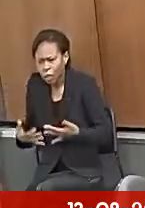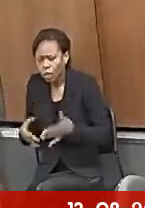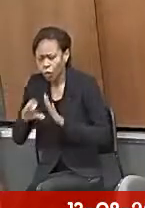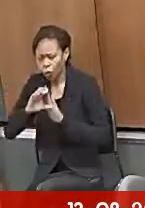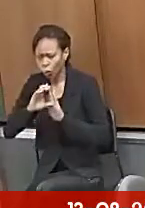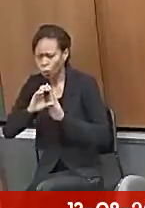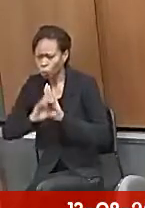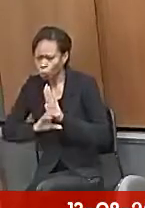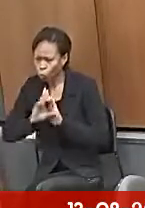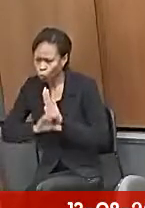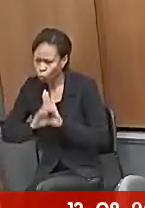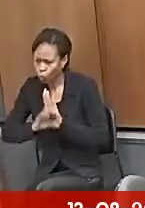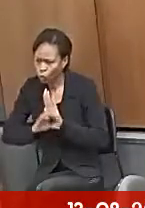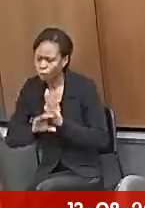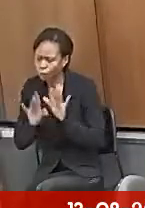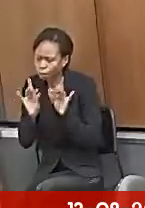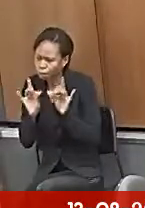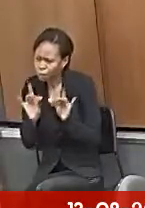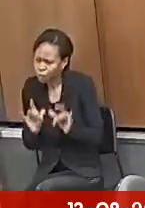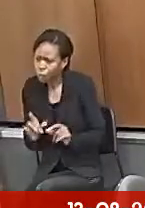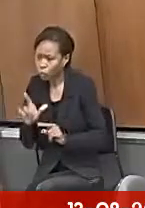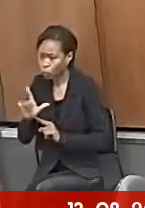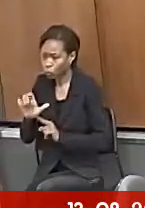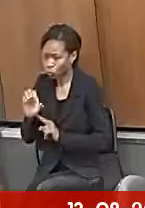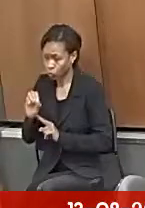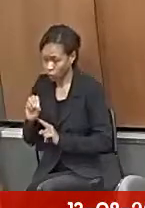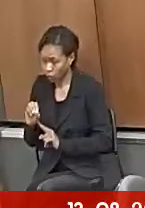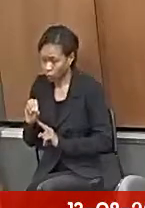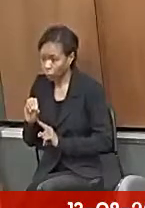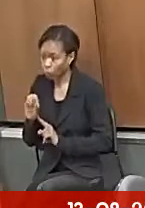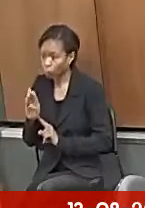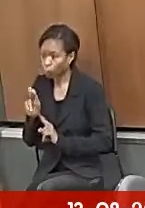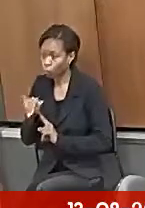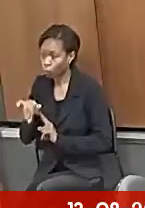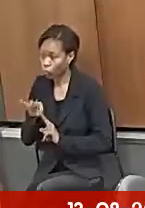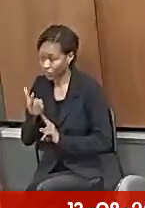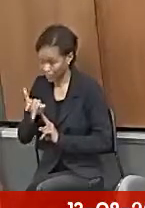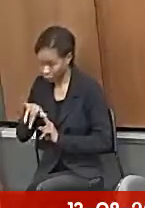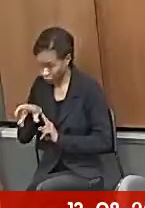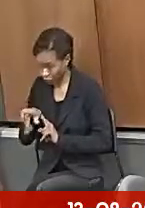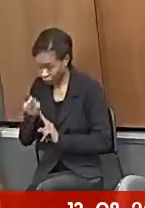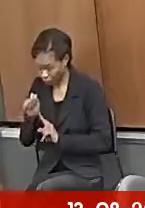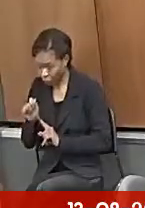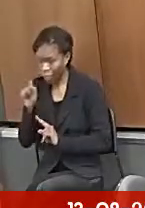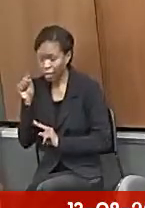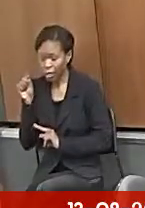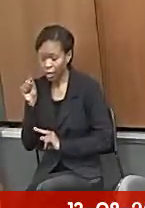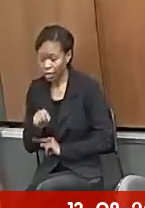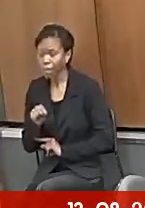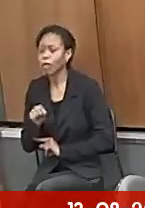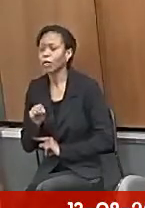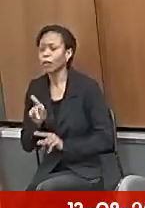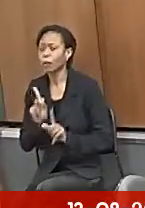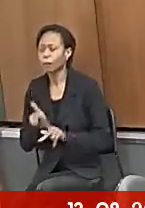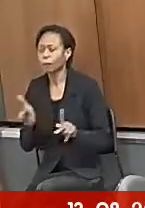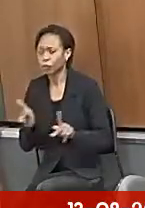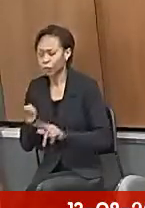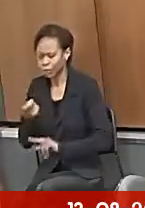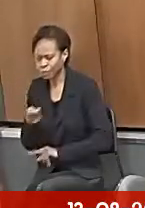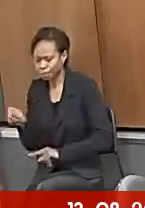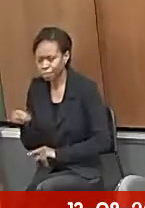com de forma breve currículo do ego tijuca ele é professor de tênis há 30 anos e atual técnico da seleção